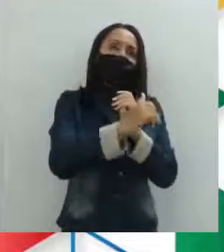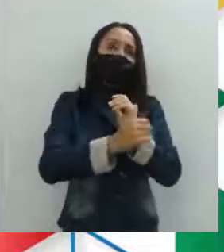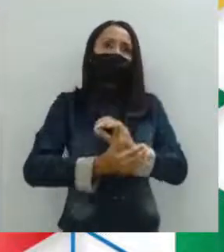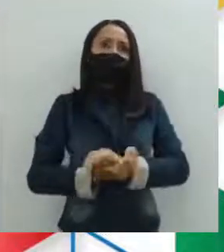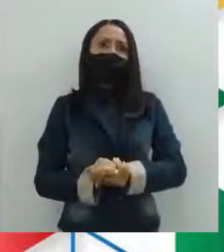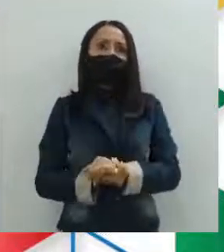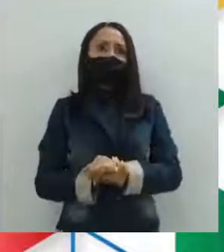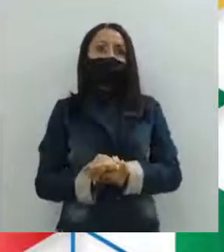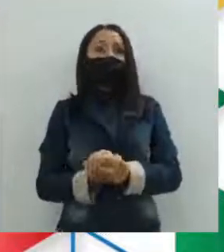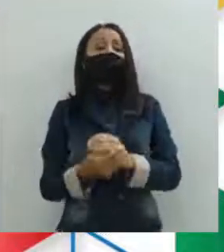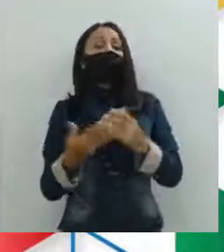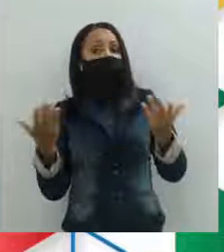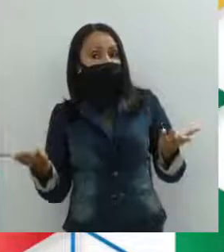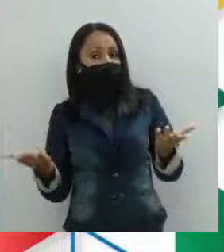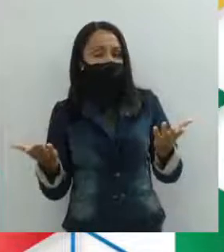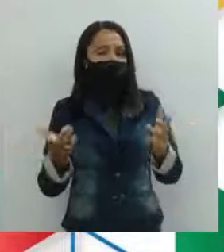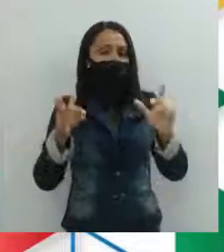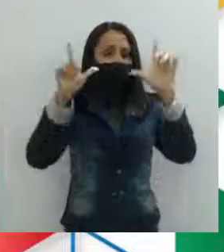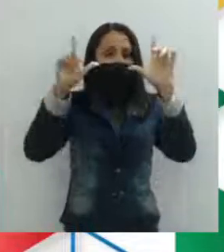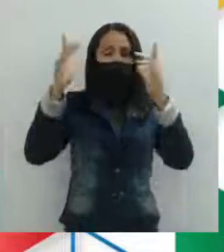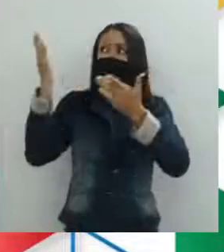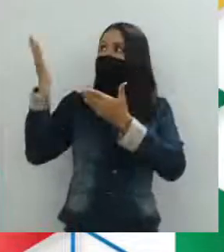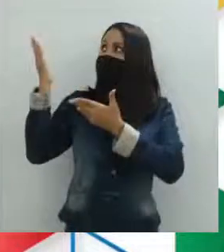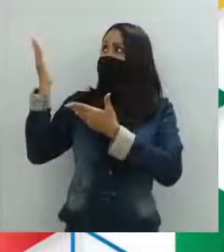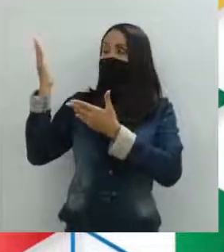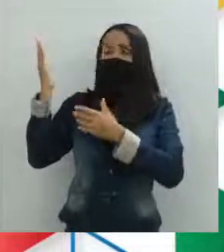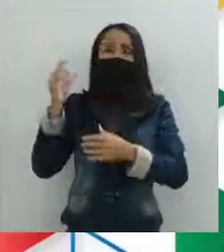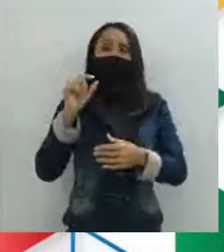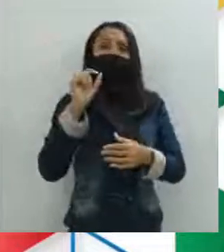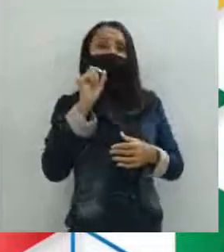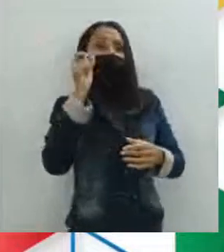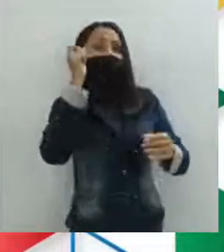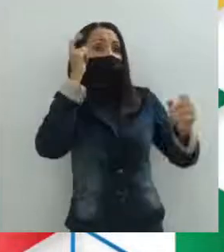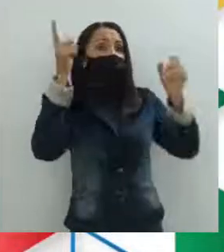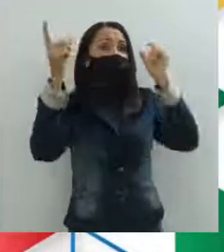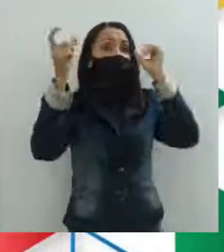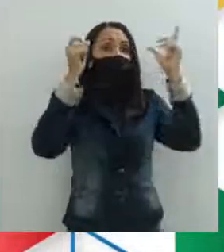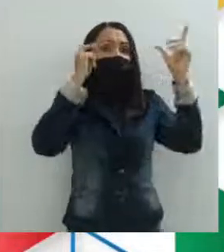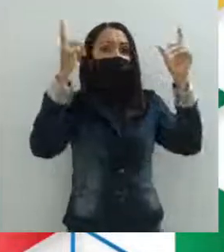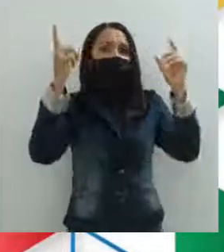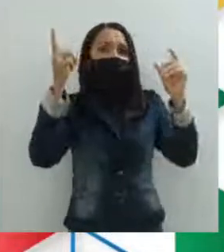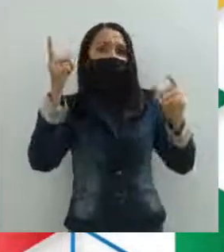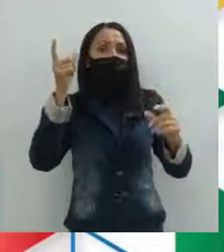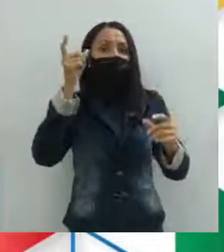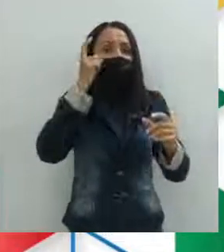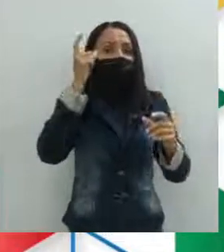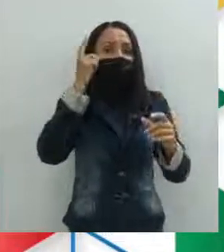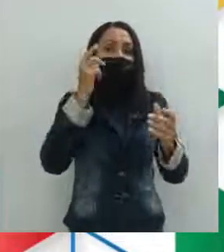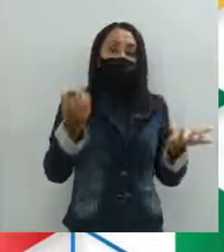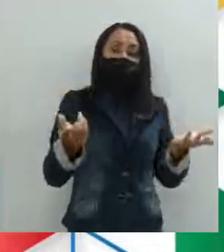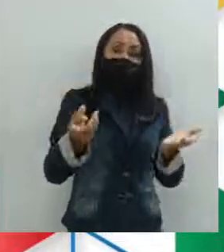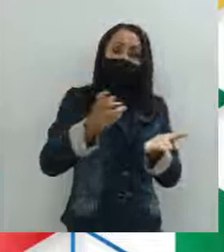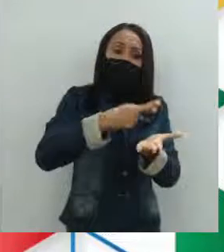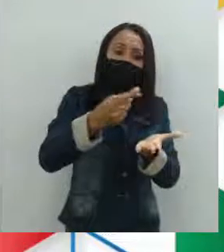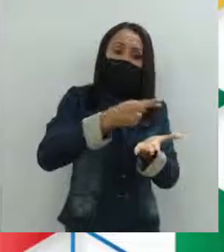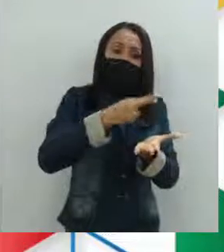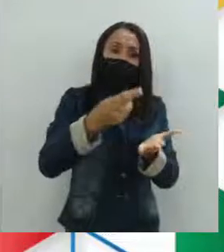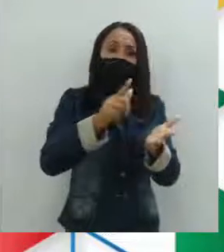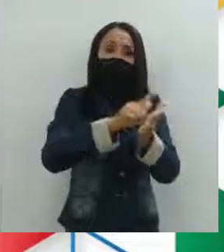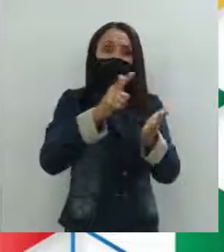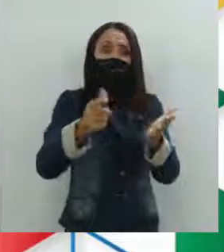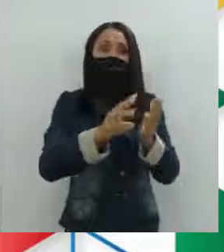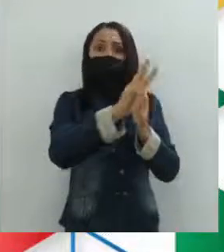adiante. Olhem só na tela ainda o que desperta o nosso interesse em uma revista, jornal ou